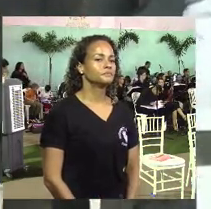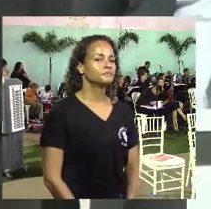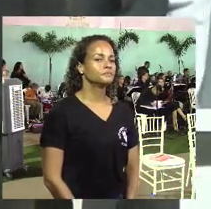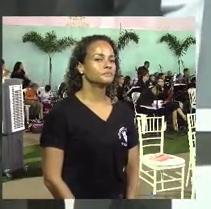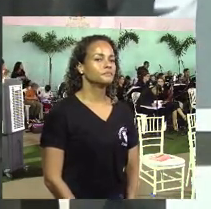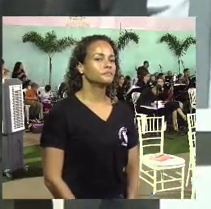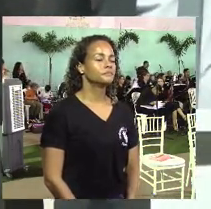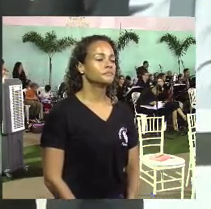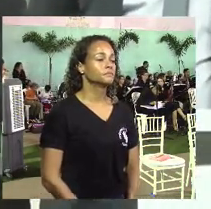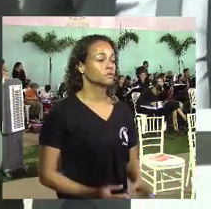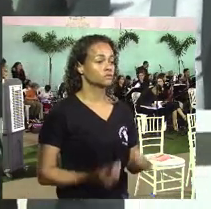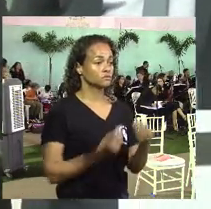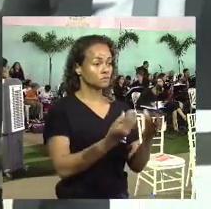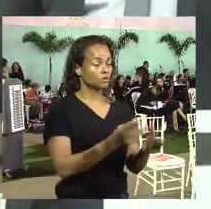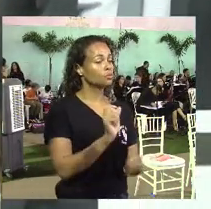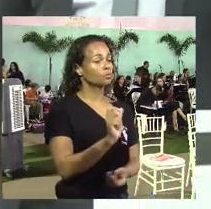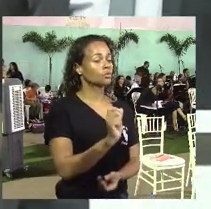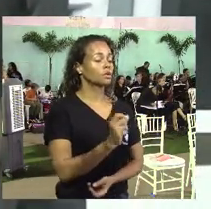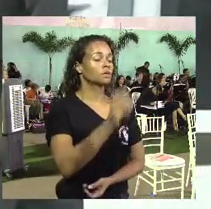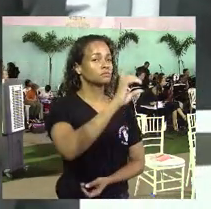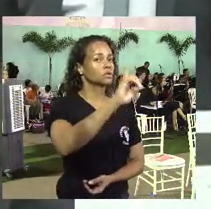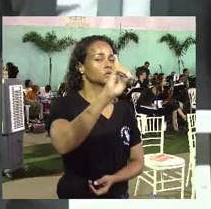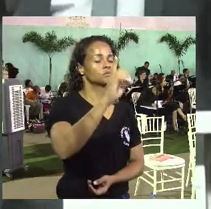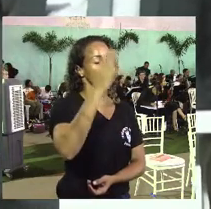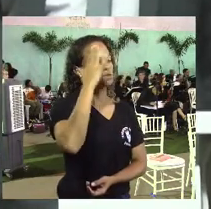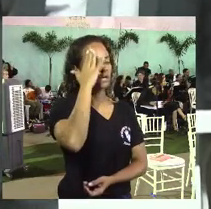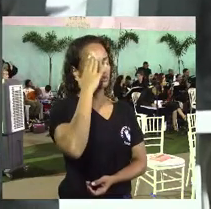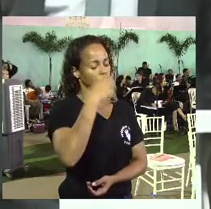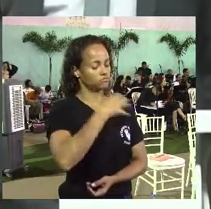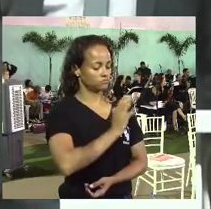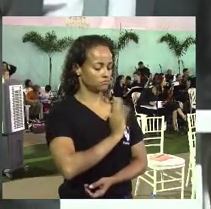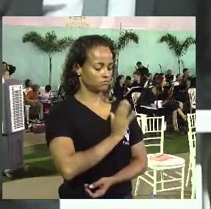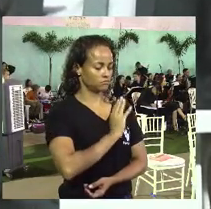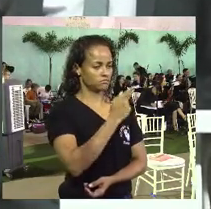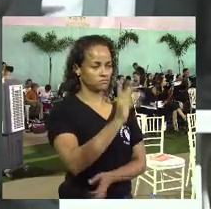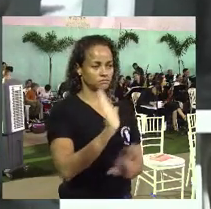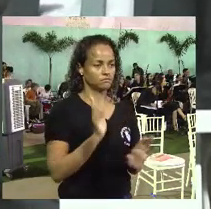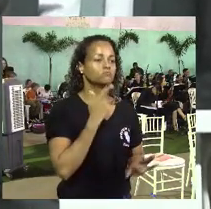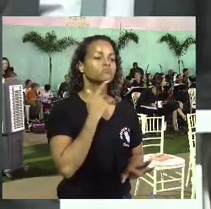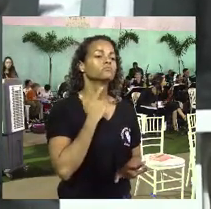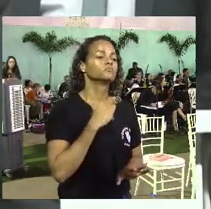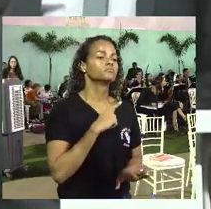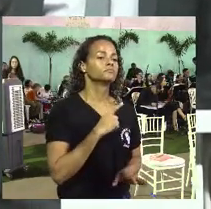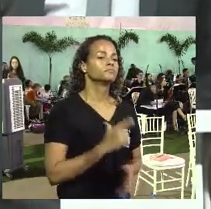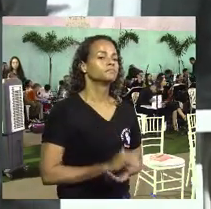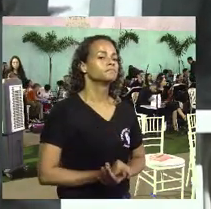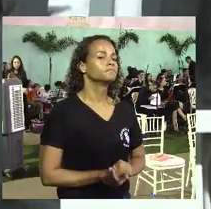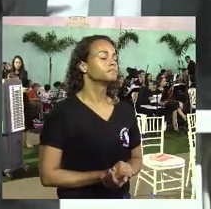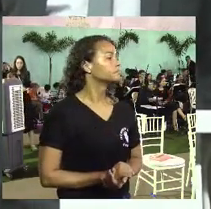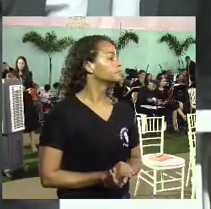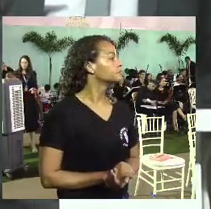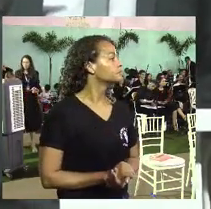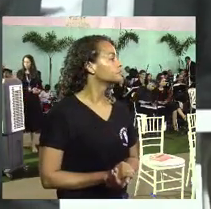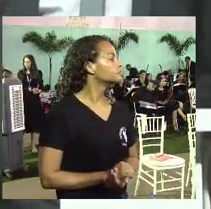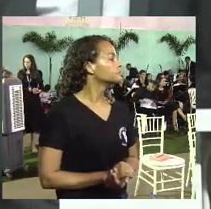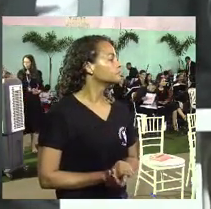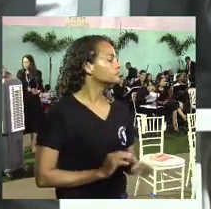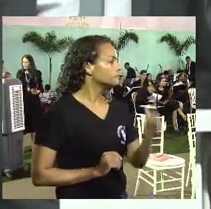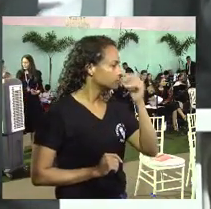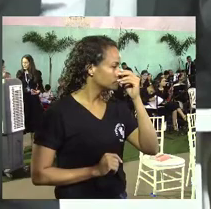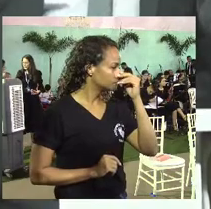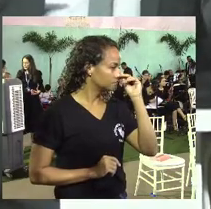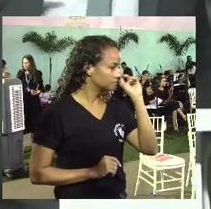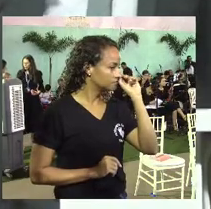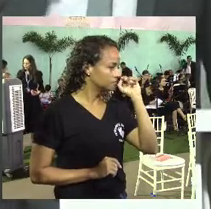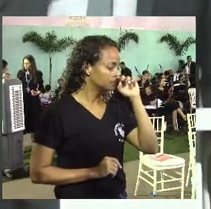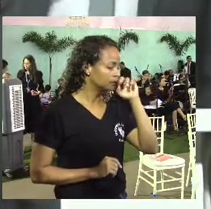Deus colocar no seu coração mas oferte amém meus companheiros aí você já Amém tem entrega aquele isso